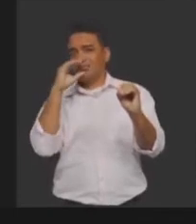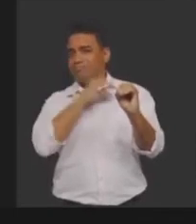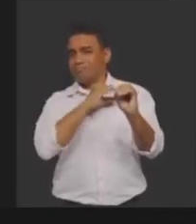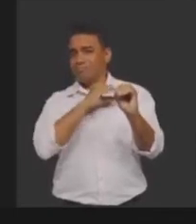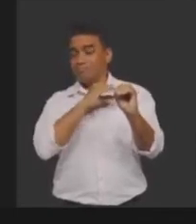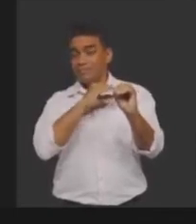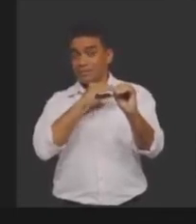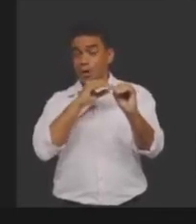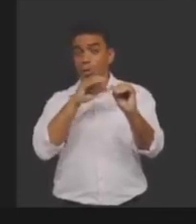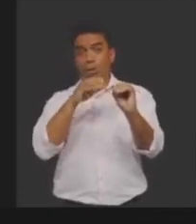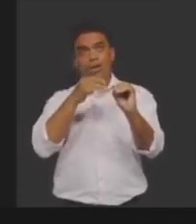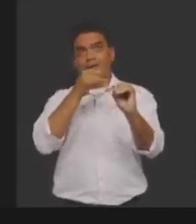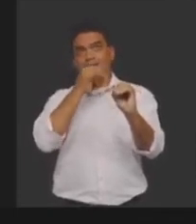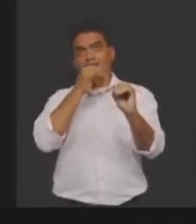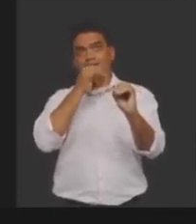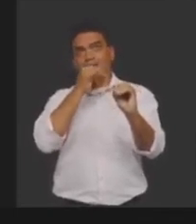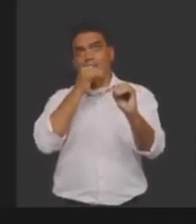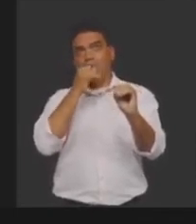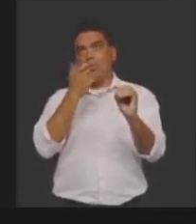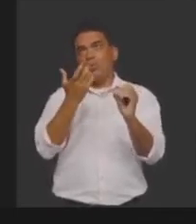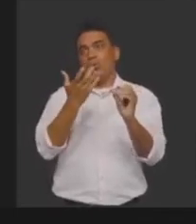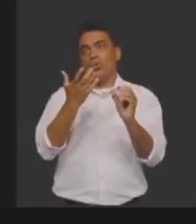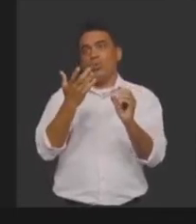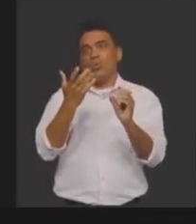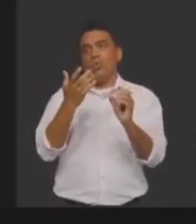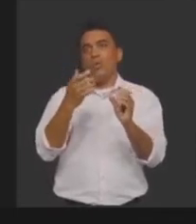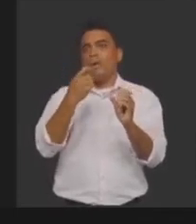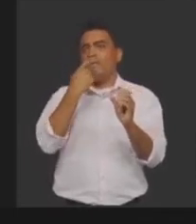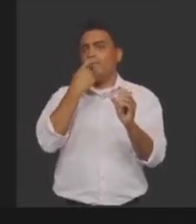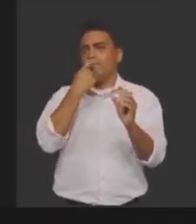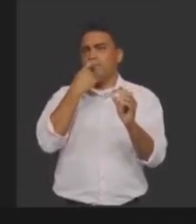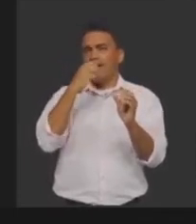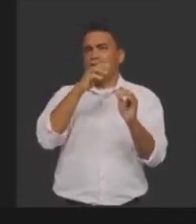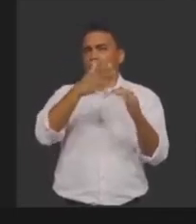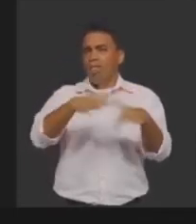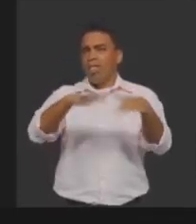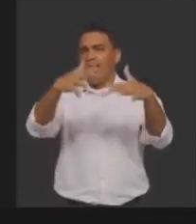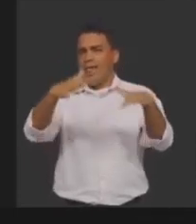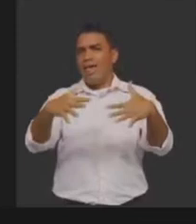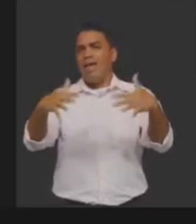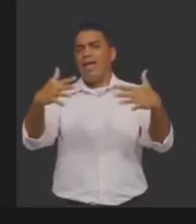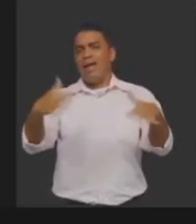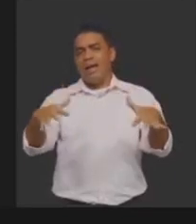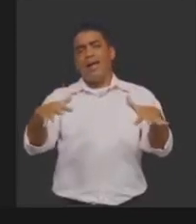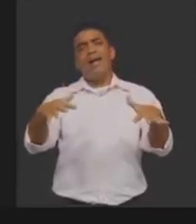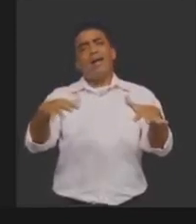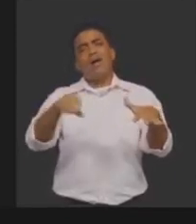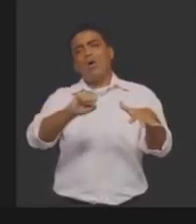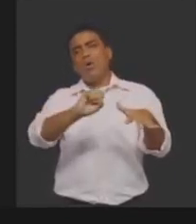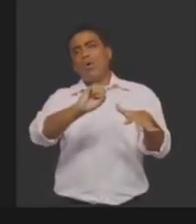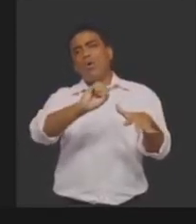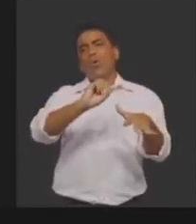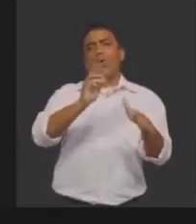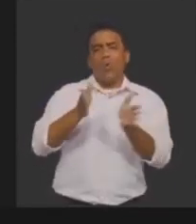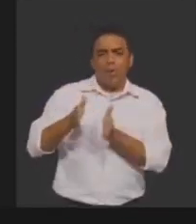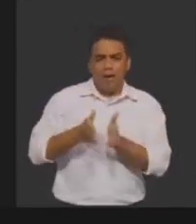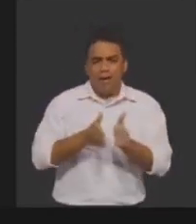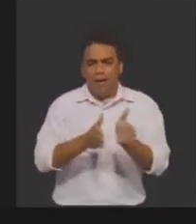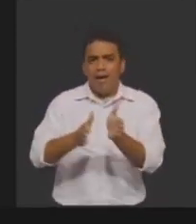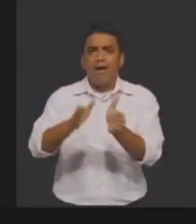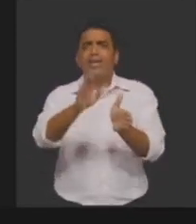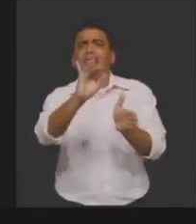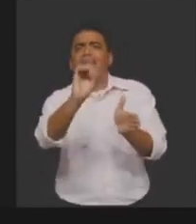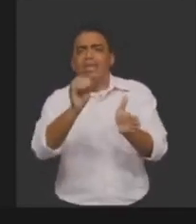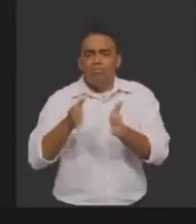tem grande umidade, né, a presença de oceano, né, ou grandes rios podem interferir também, mas em